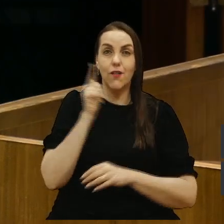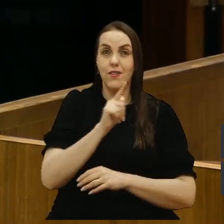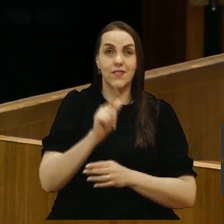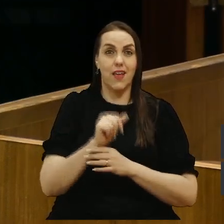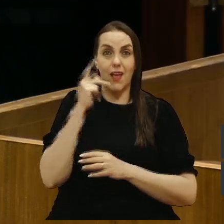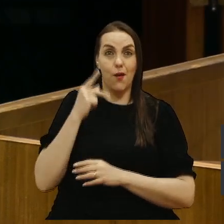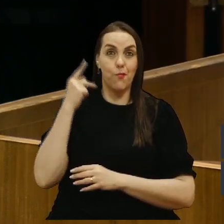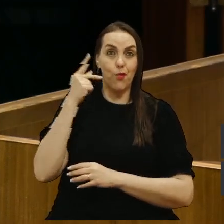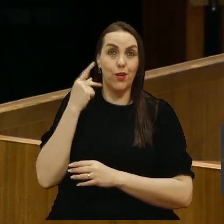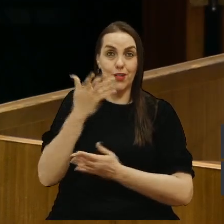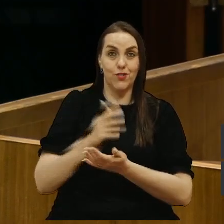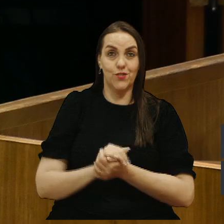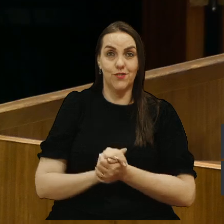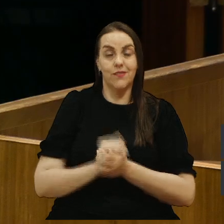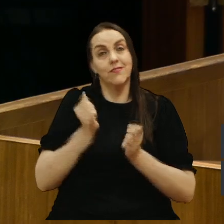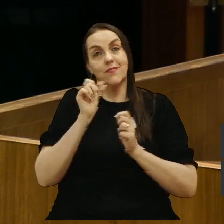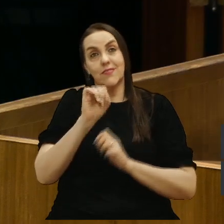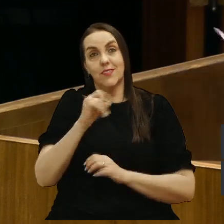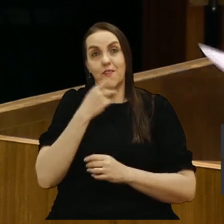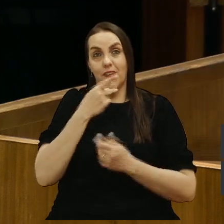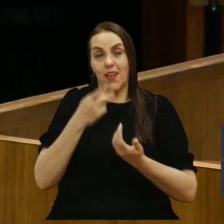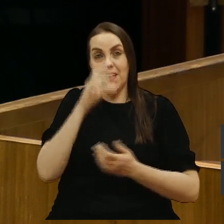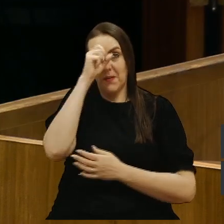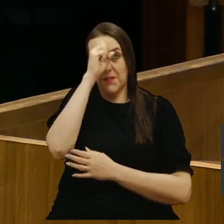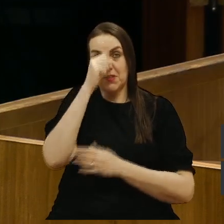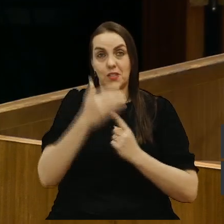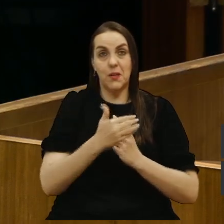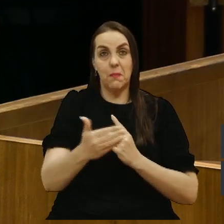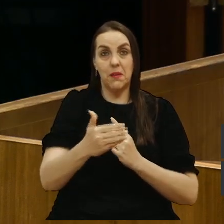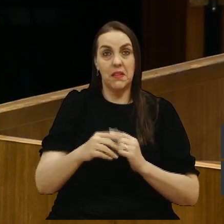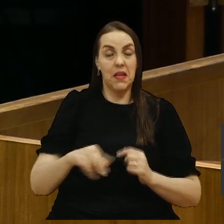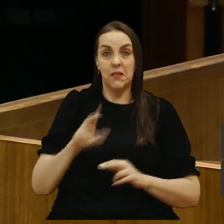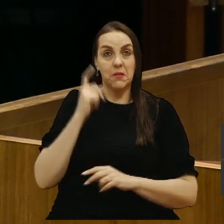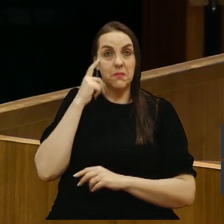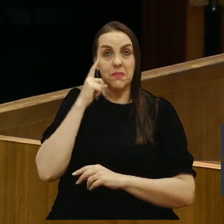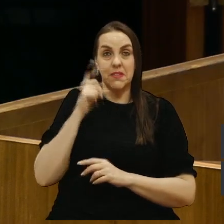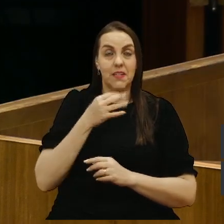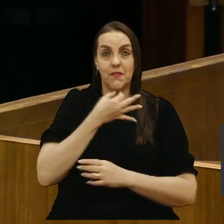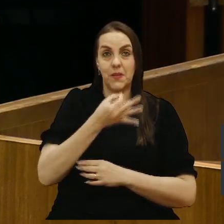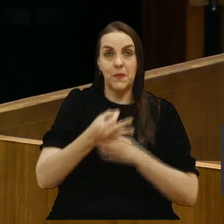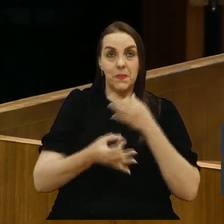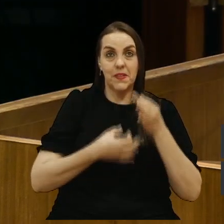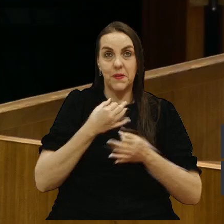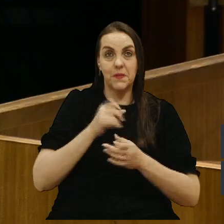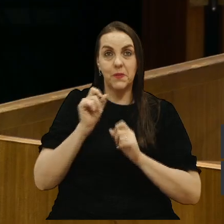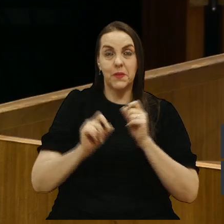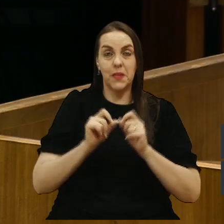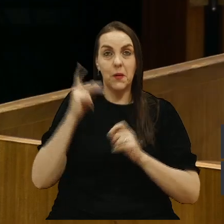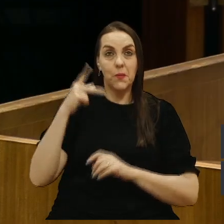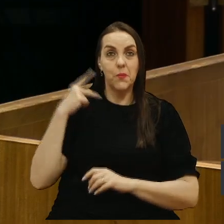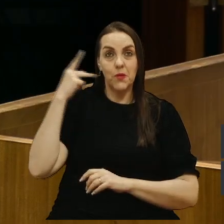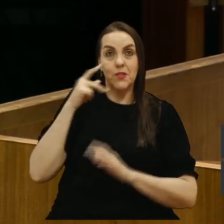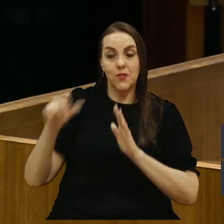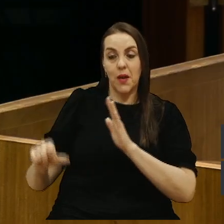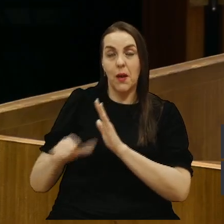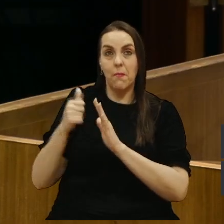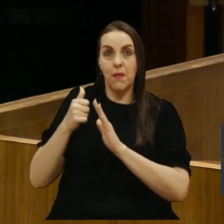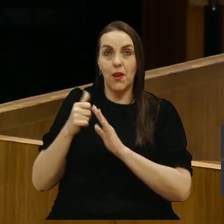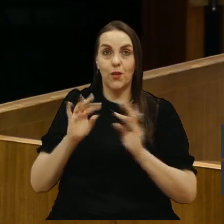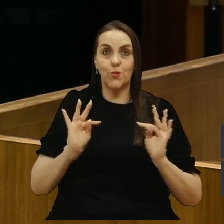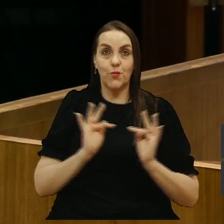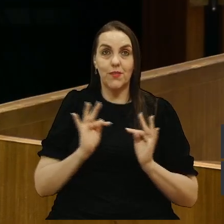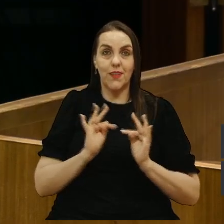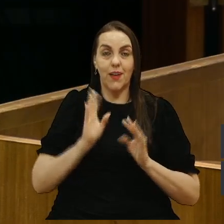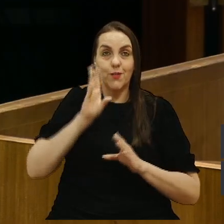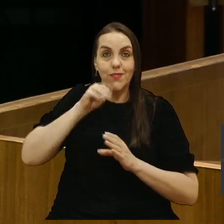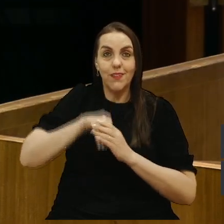fosse para mim falar uma coisa que eu aprendi nesse mandato, que eu não esperava que eu ia ter de opinião, é que um político é melhor que um técnico na secretaria. Isso eu